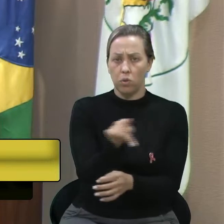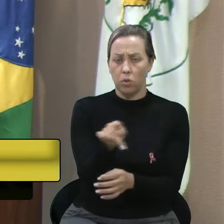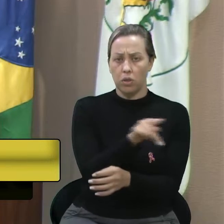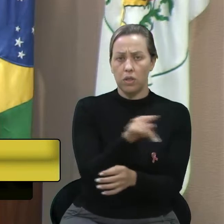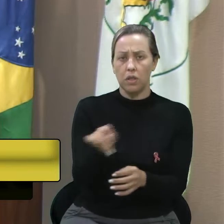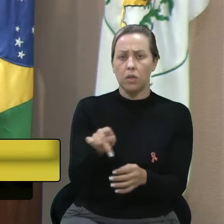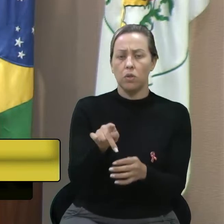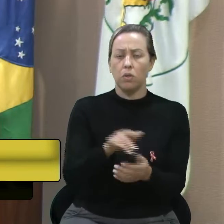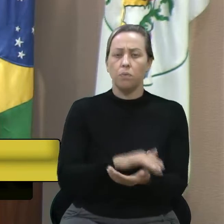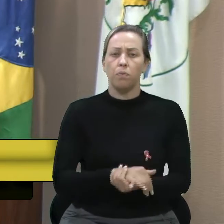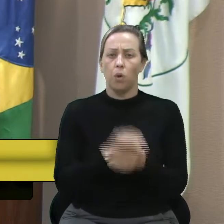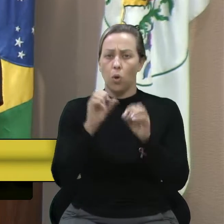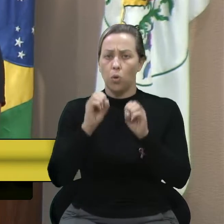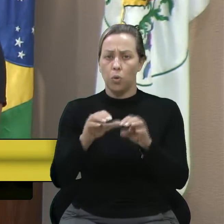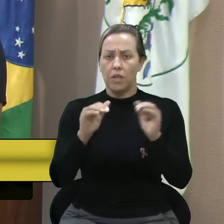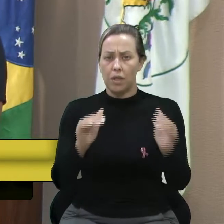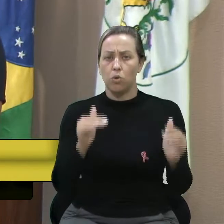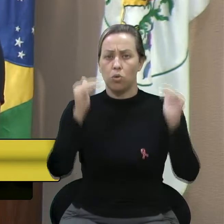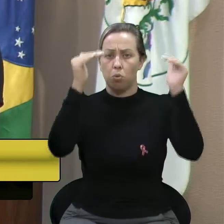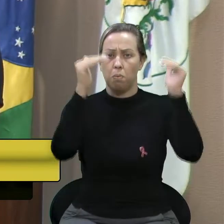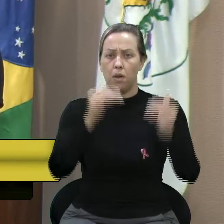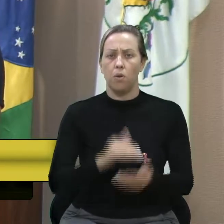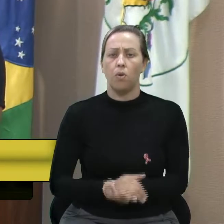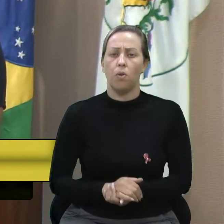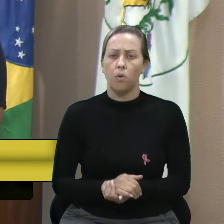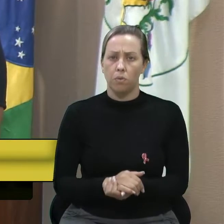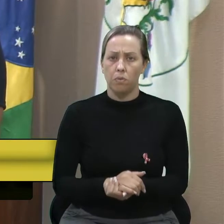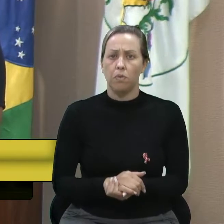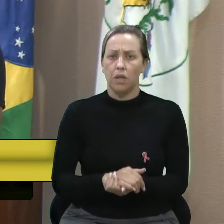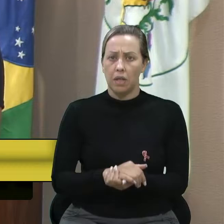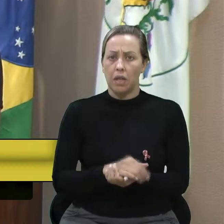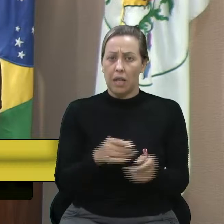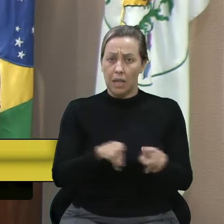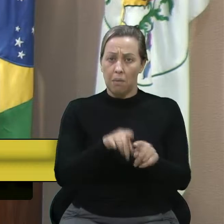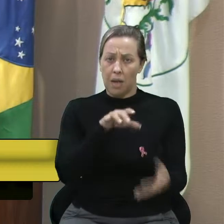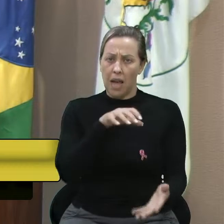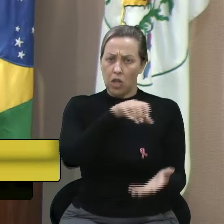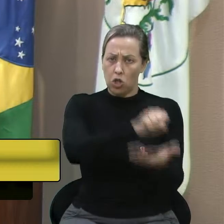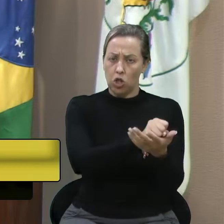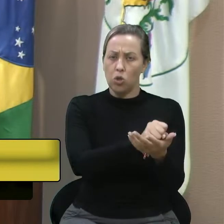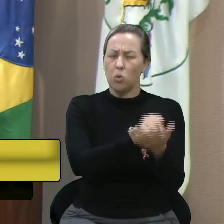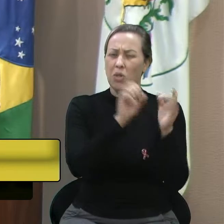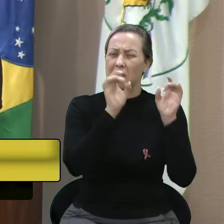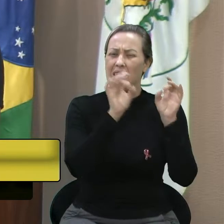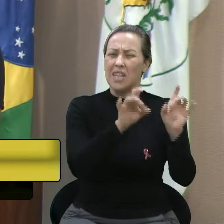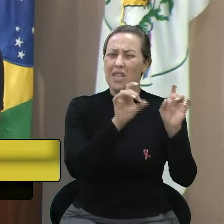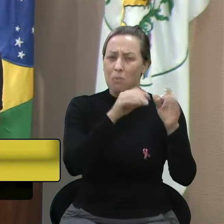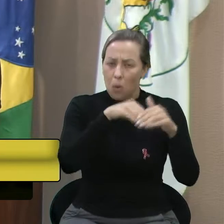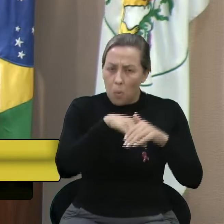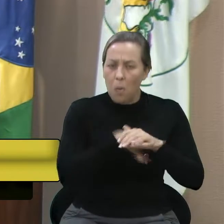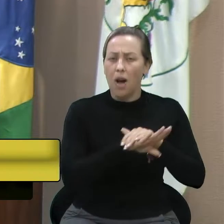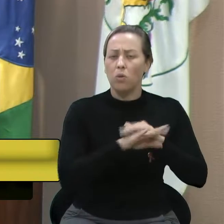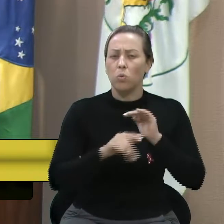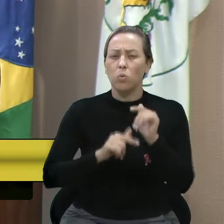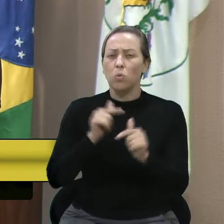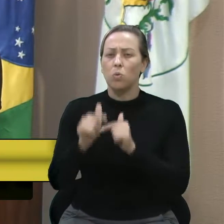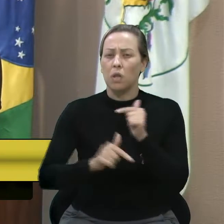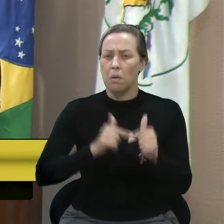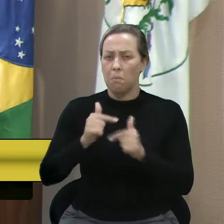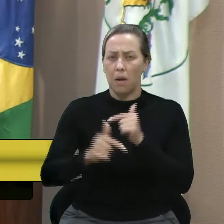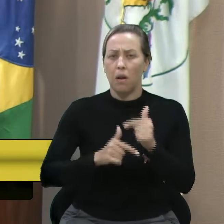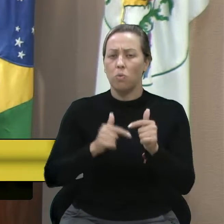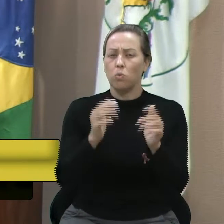do ensino superior. Registro de forma especial o trabalho